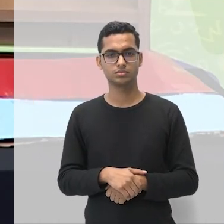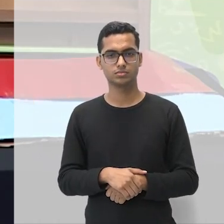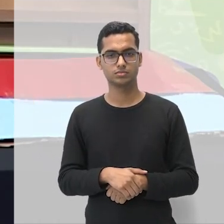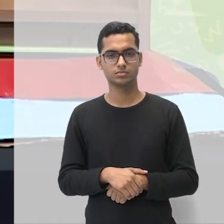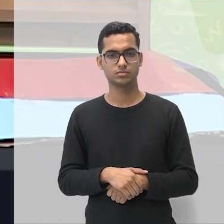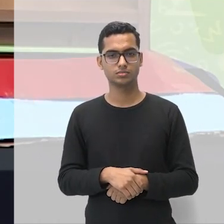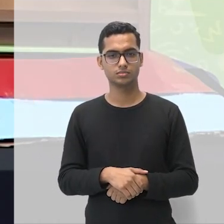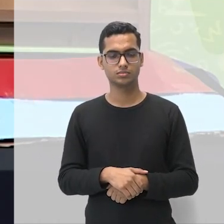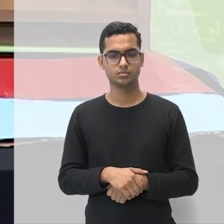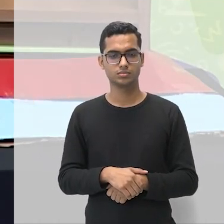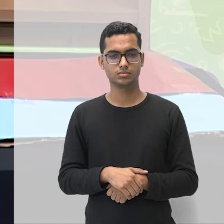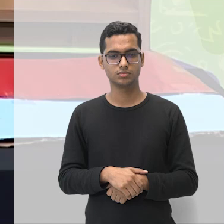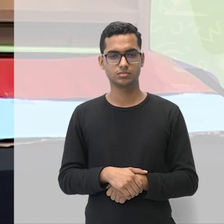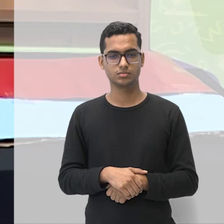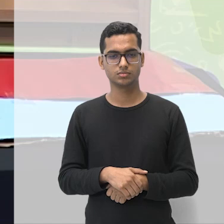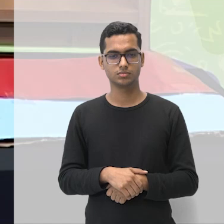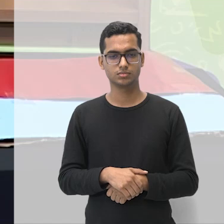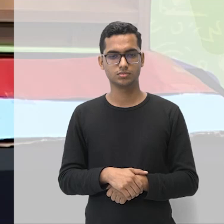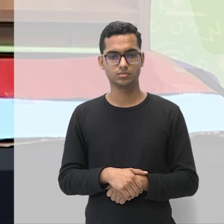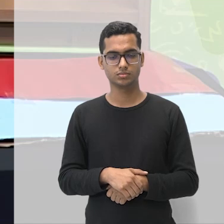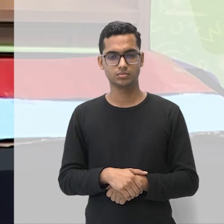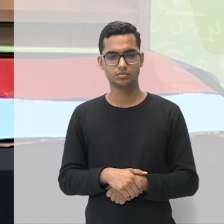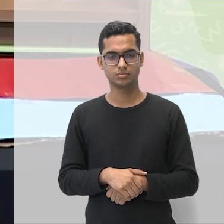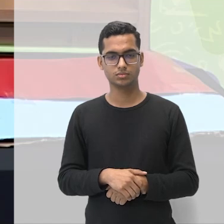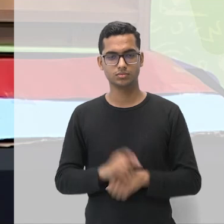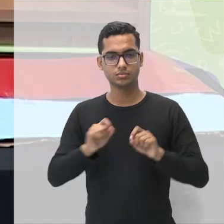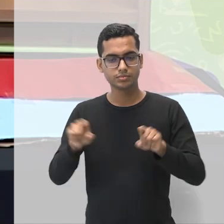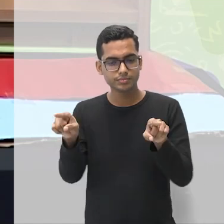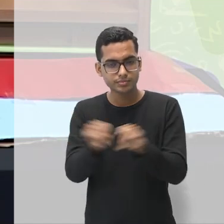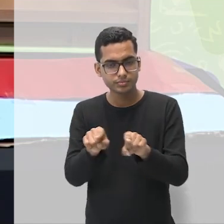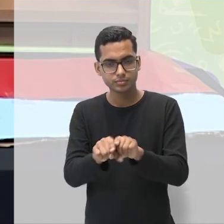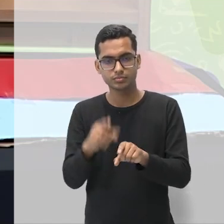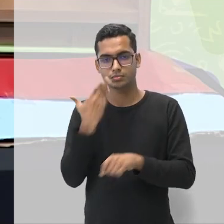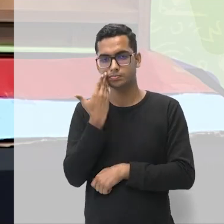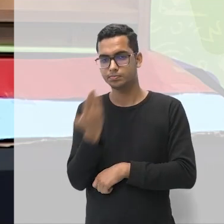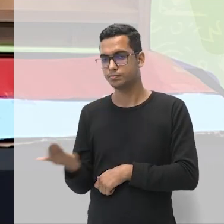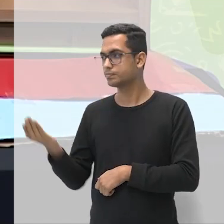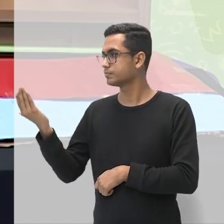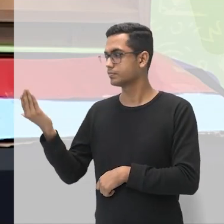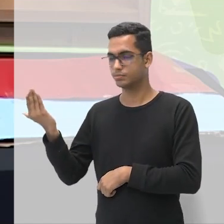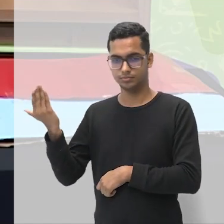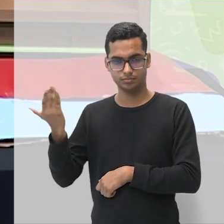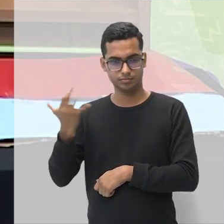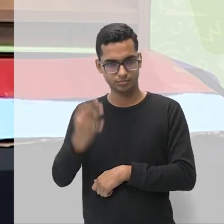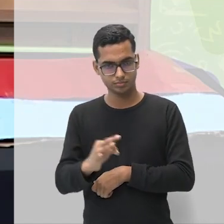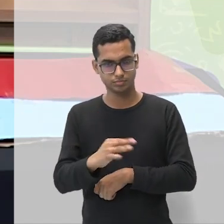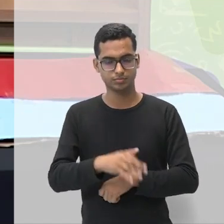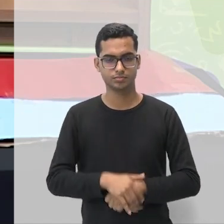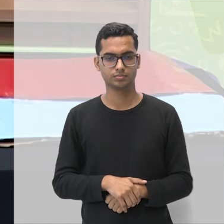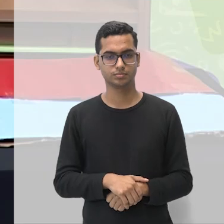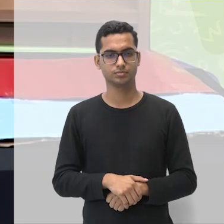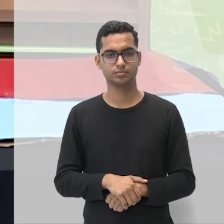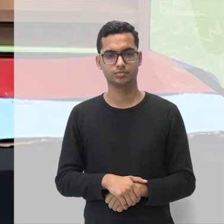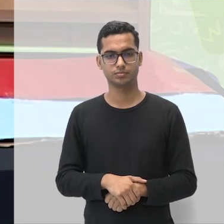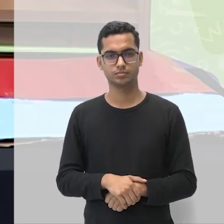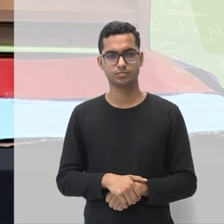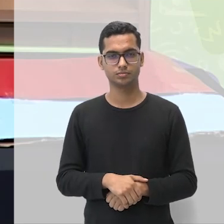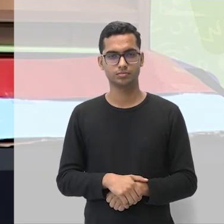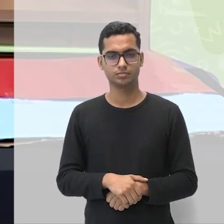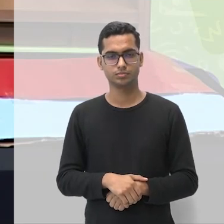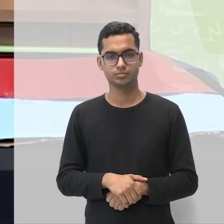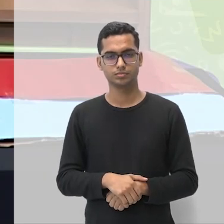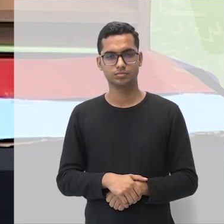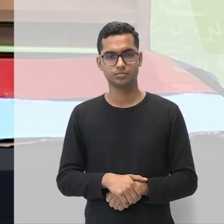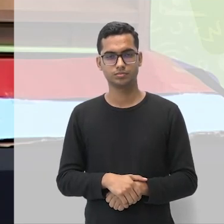E prontinho, já temos aí o nosso pino, como os outros aqui que vocês estão vendo, certo?